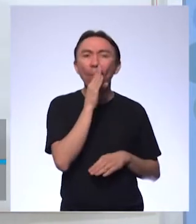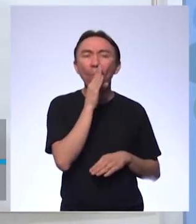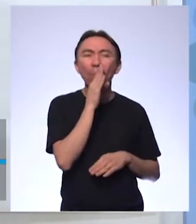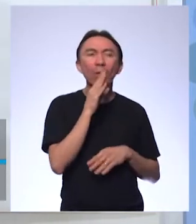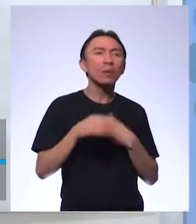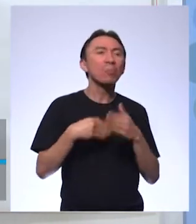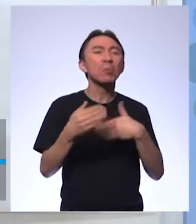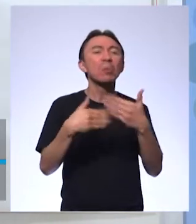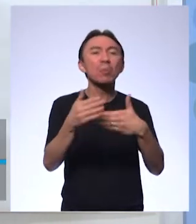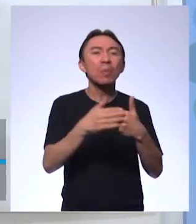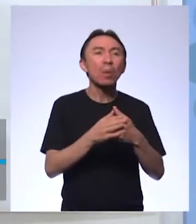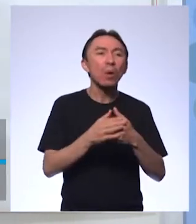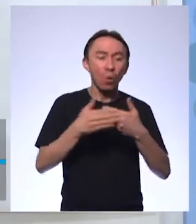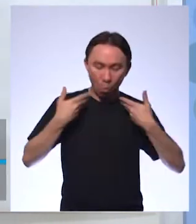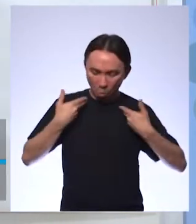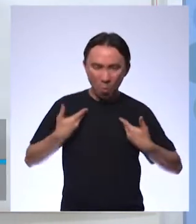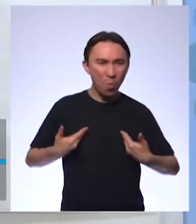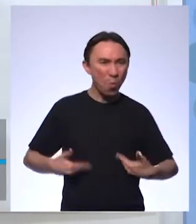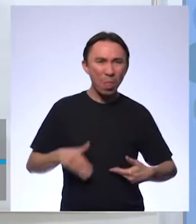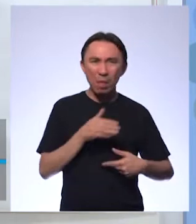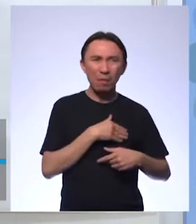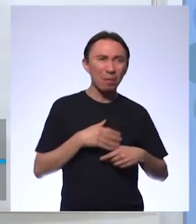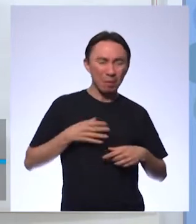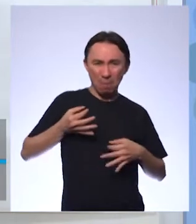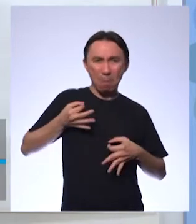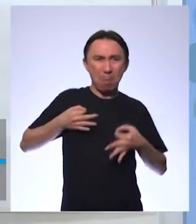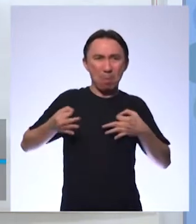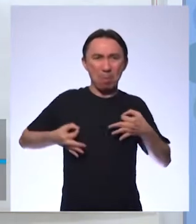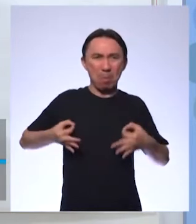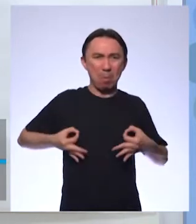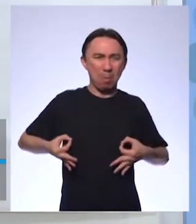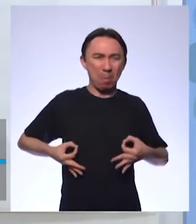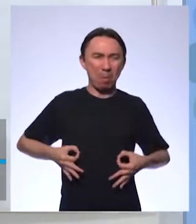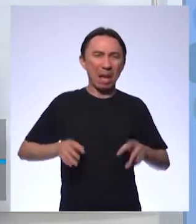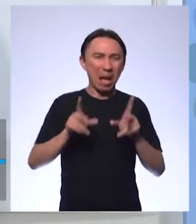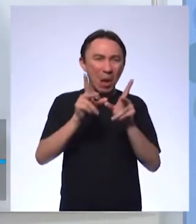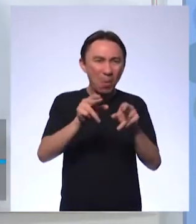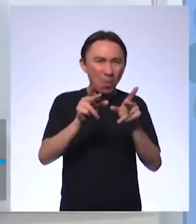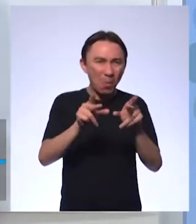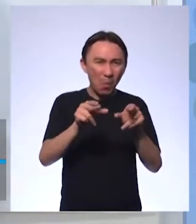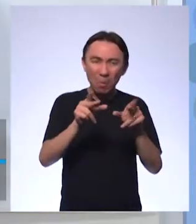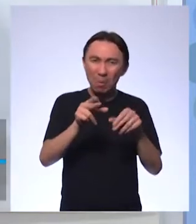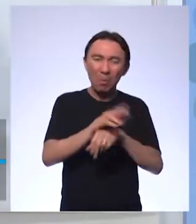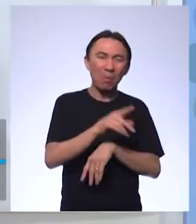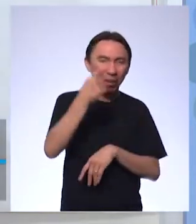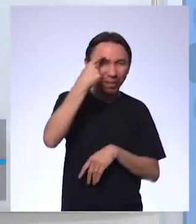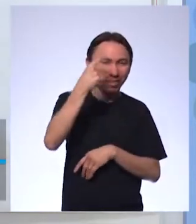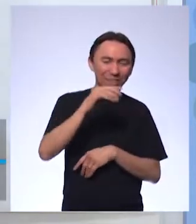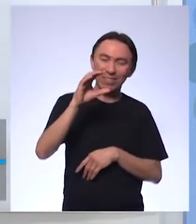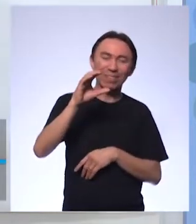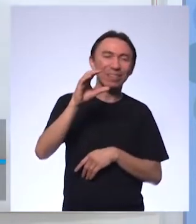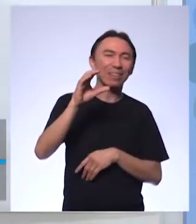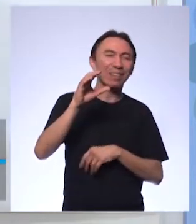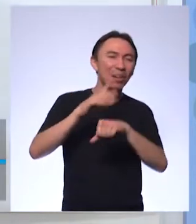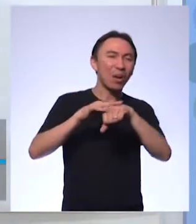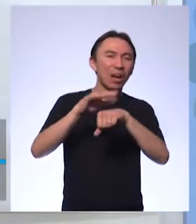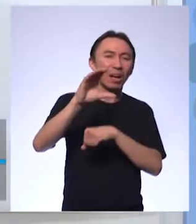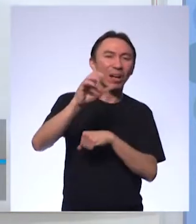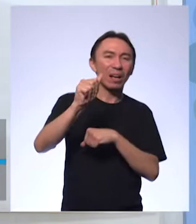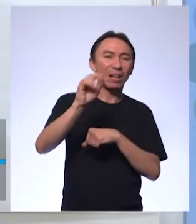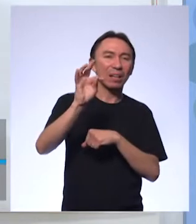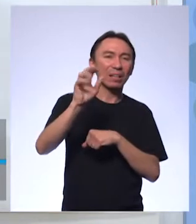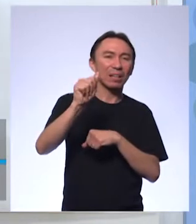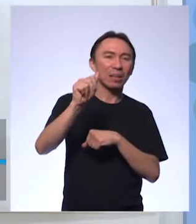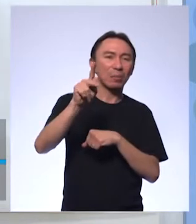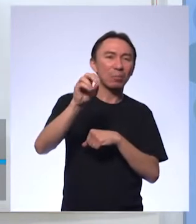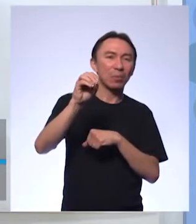corpo fica todo empipocado. Igual catapora, semelhante a catapora. Não vou falar igual, mas semelhante a catapora. Mas também não